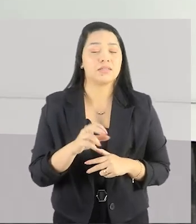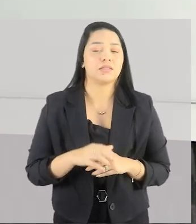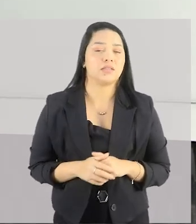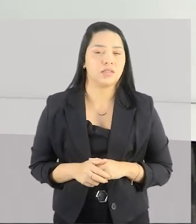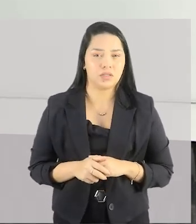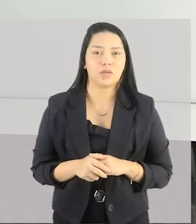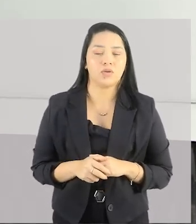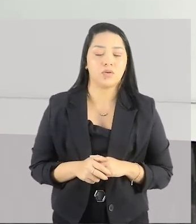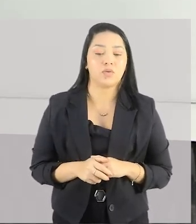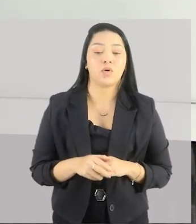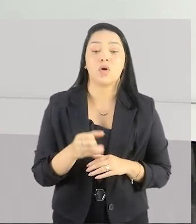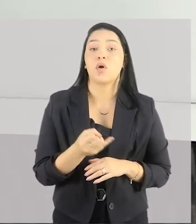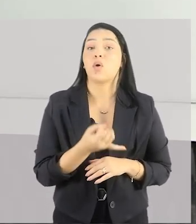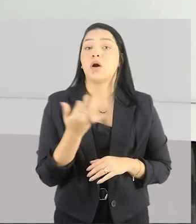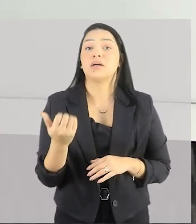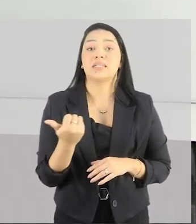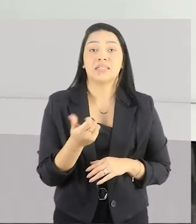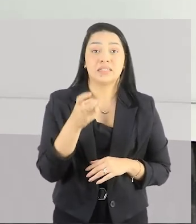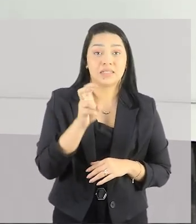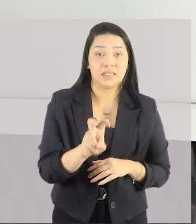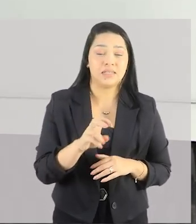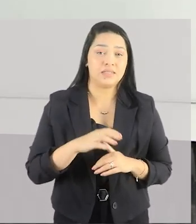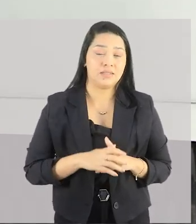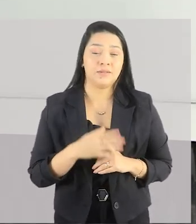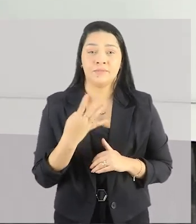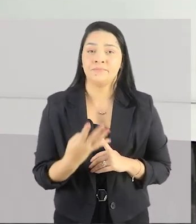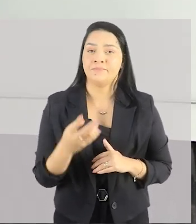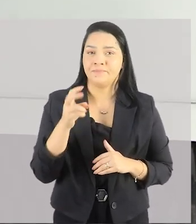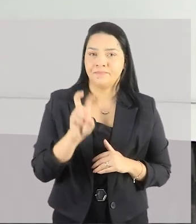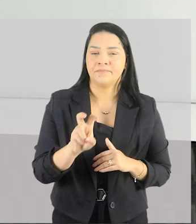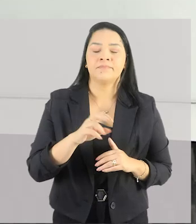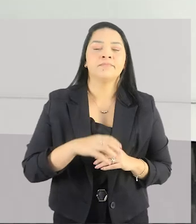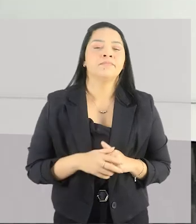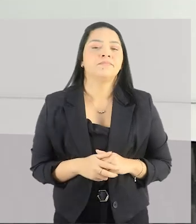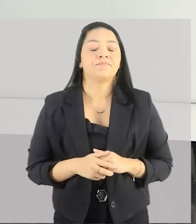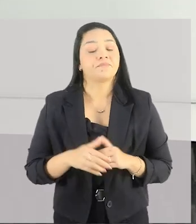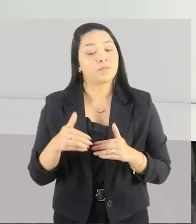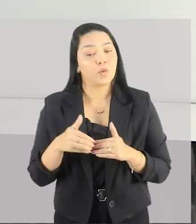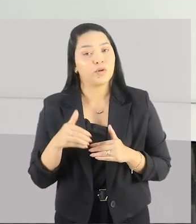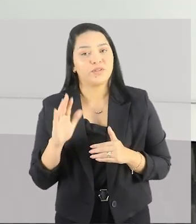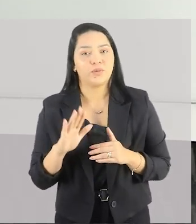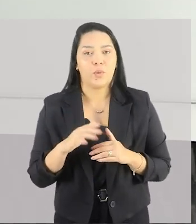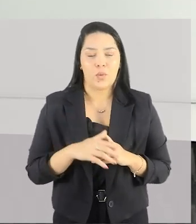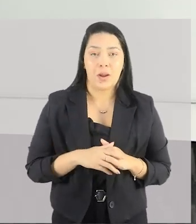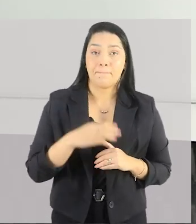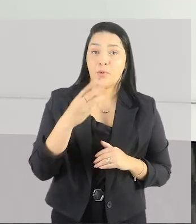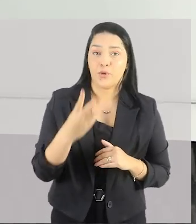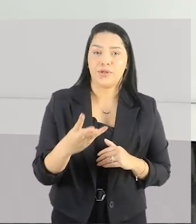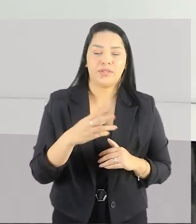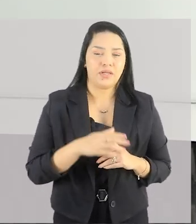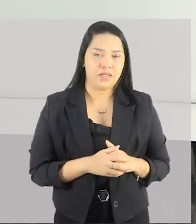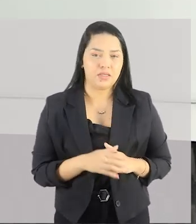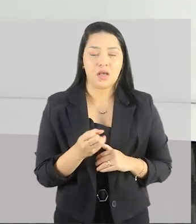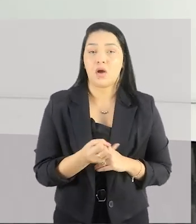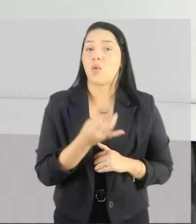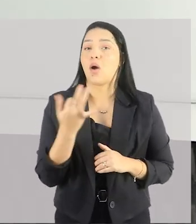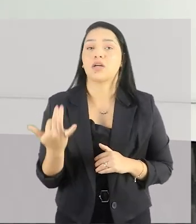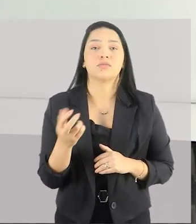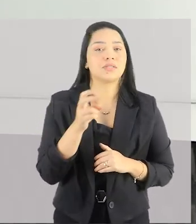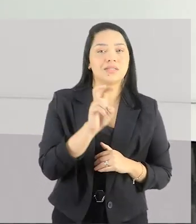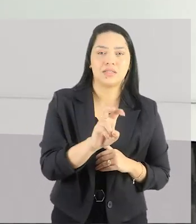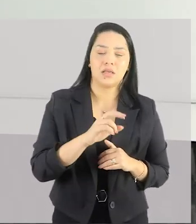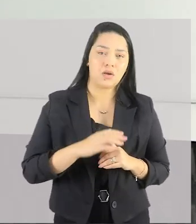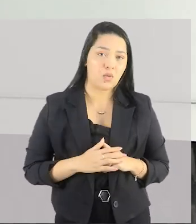3. Vai dar 15, 45, 15. Bora lá, continua. Por 3, aqui vai dar 5,